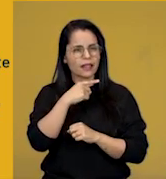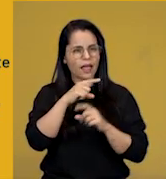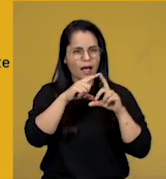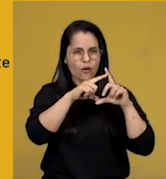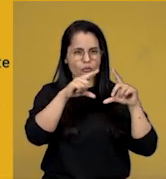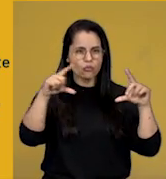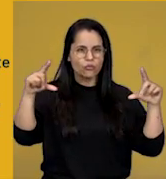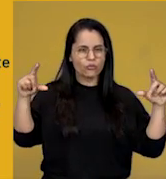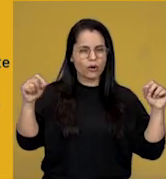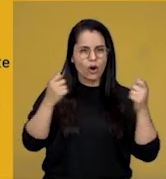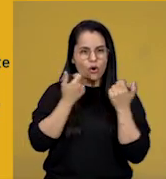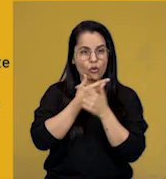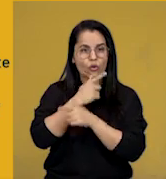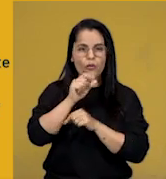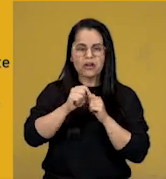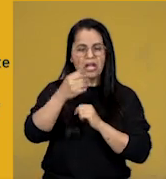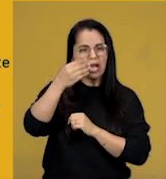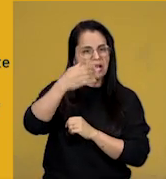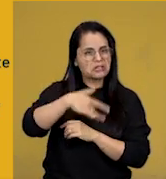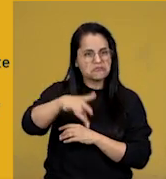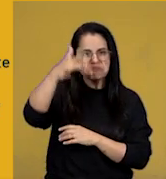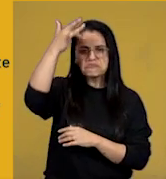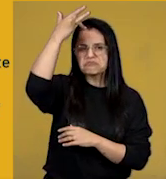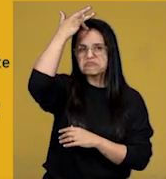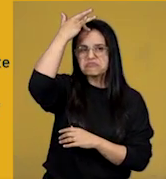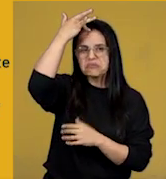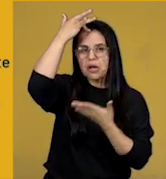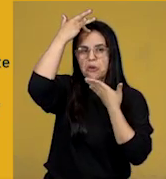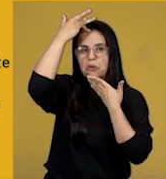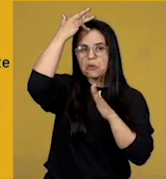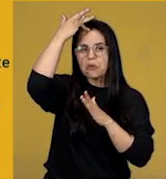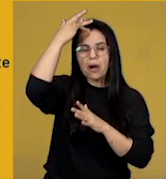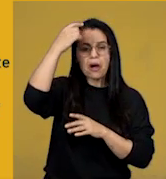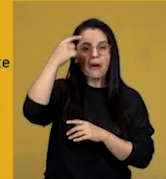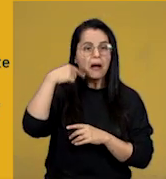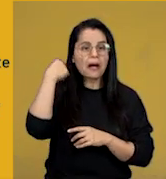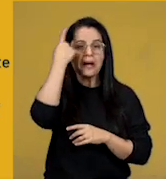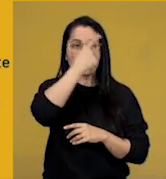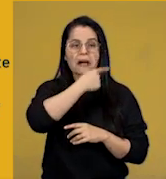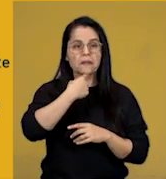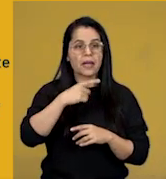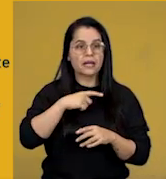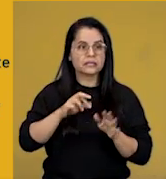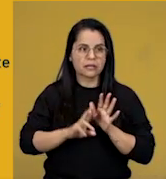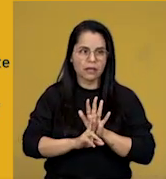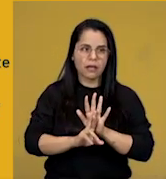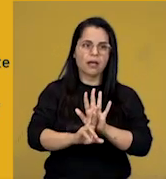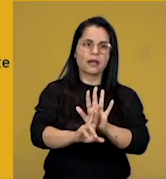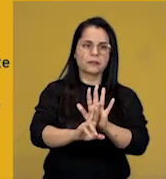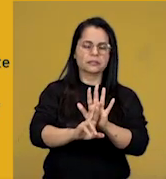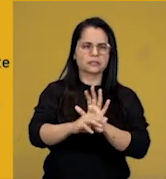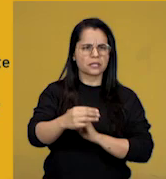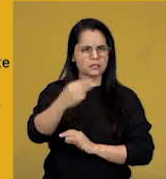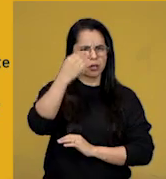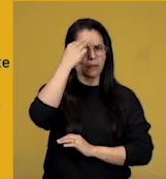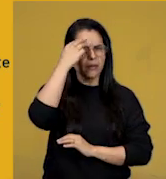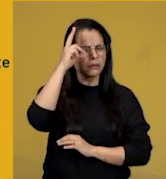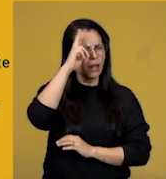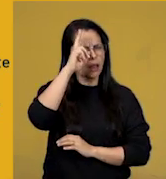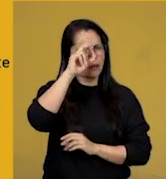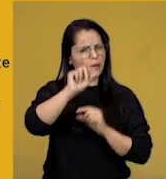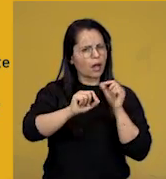está em o Chico Bento não entender que cabeça tem que ter uma representação mental